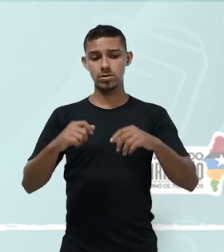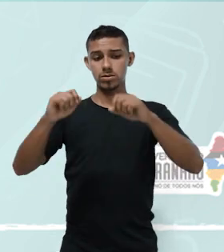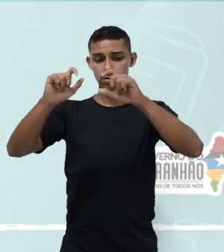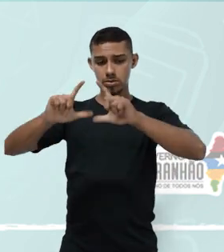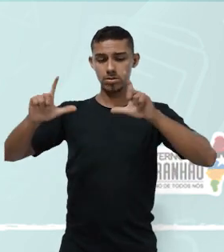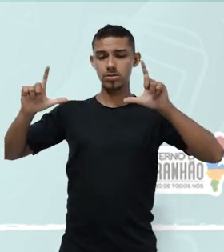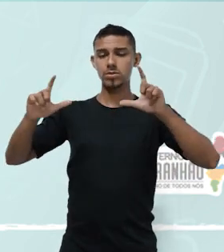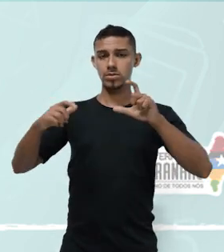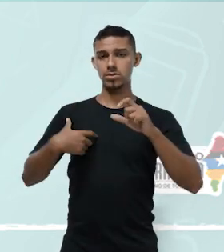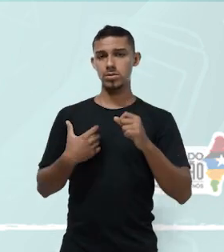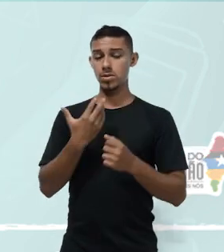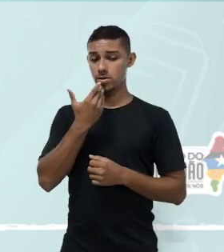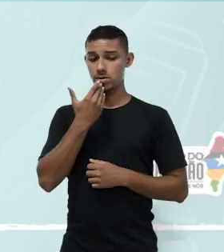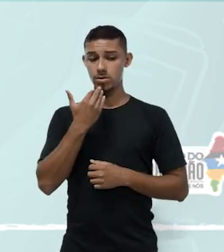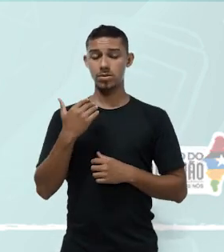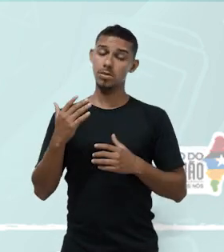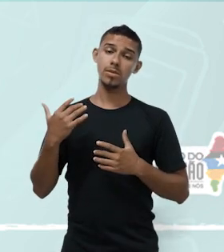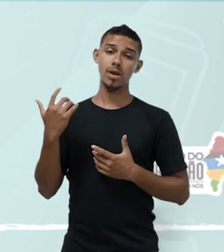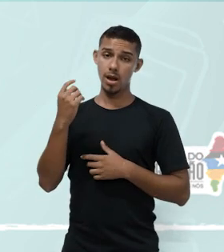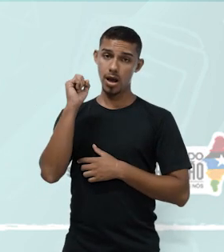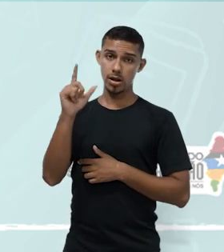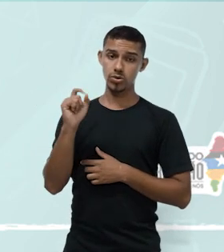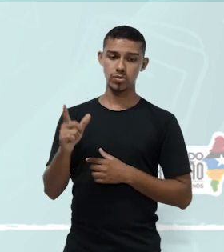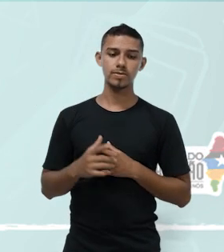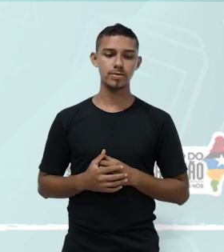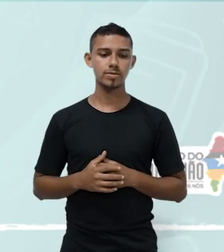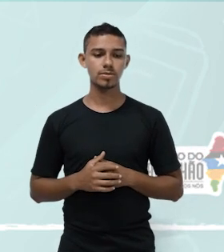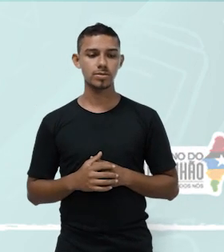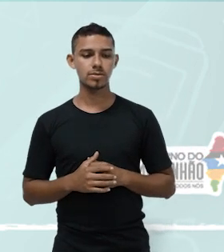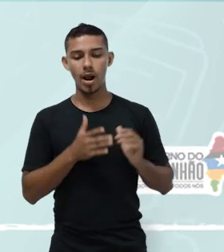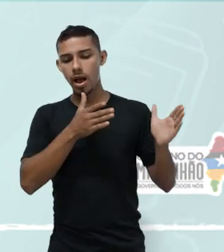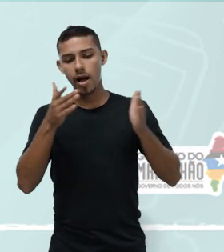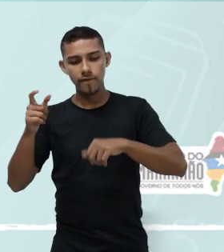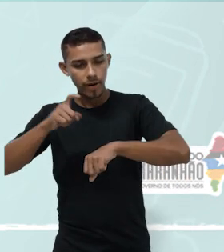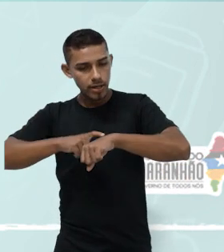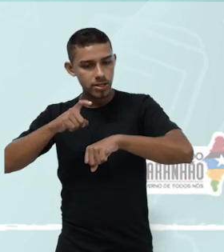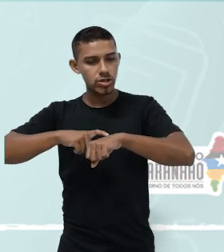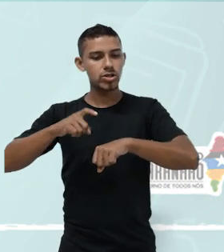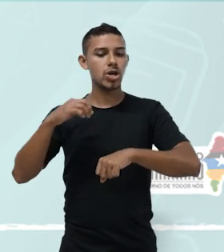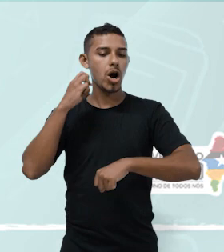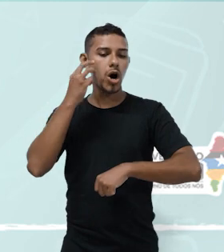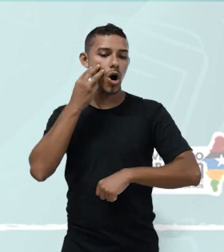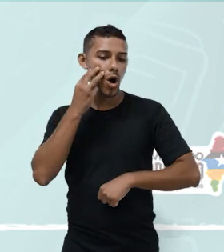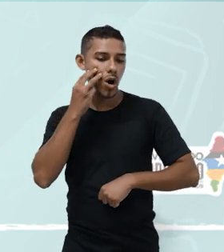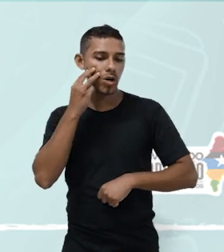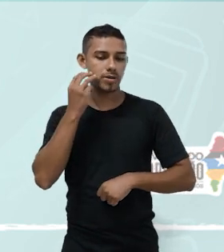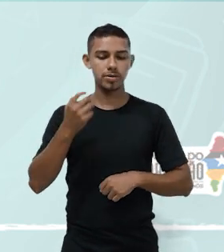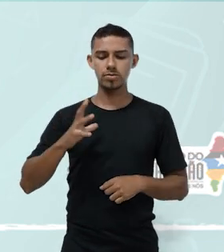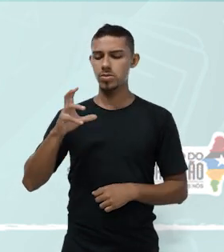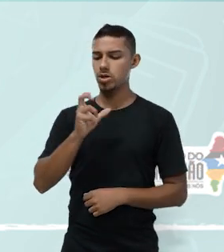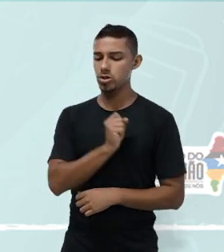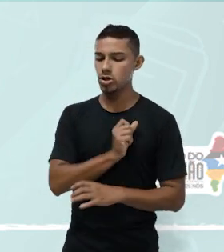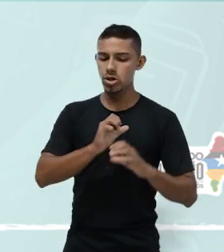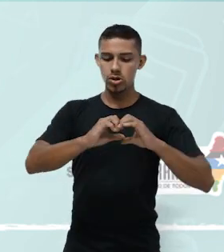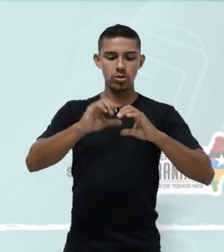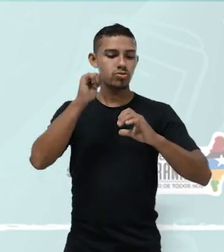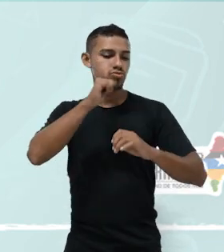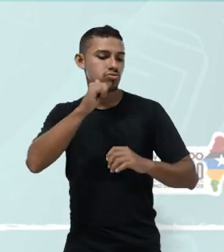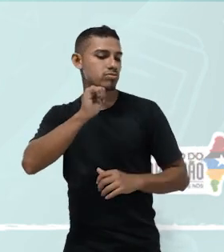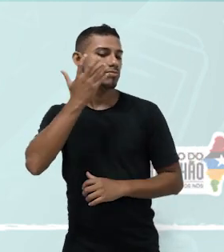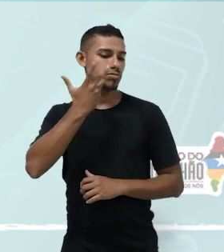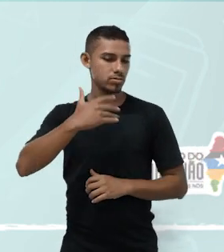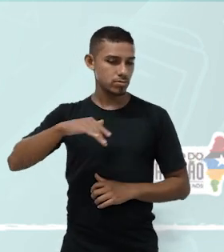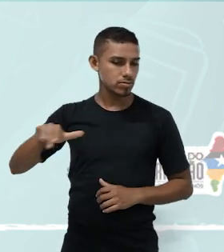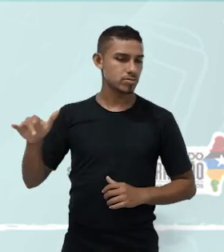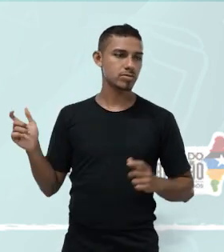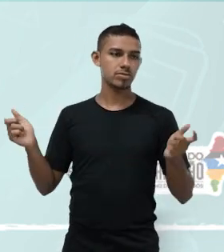relativamente azuis. A fase rosa, paixões, mulheres, crianças. O quadro que foi